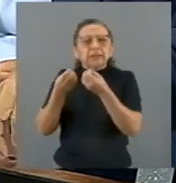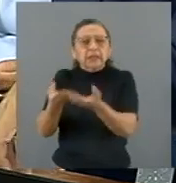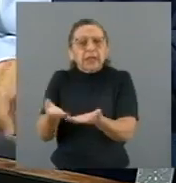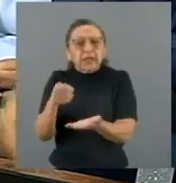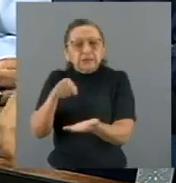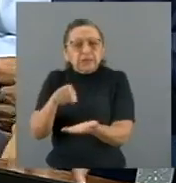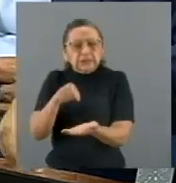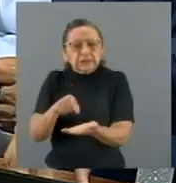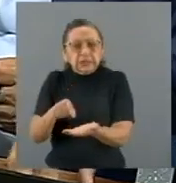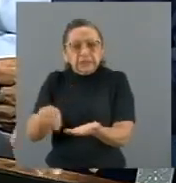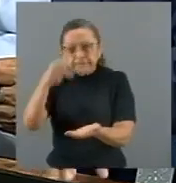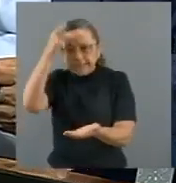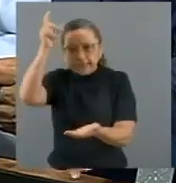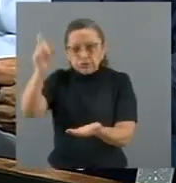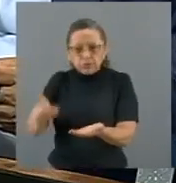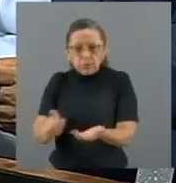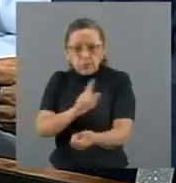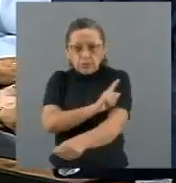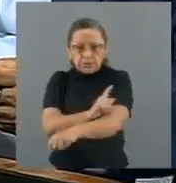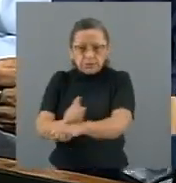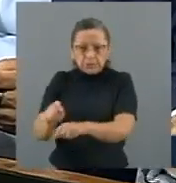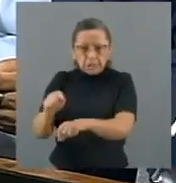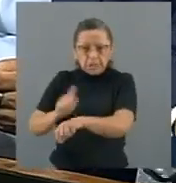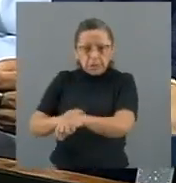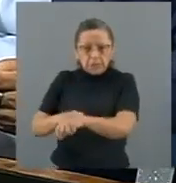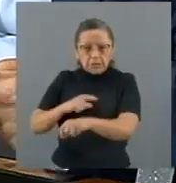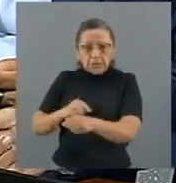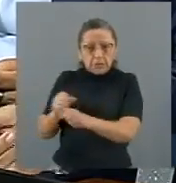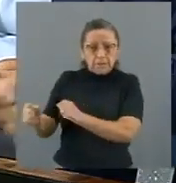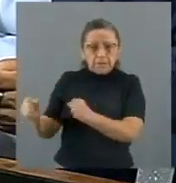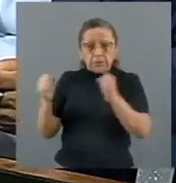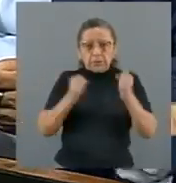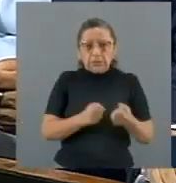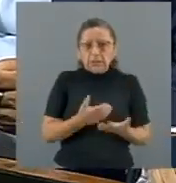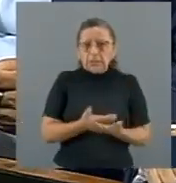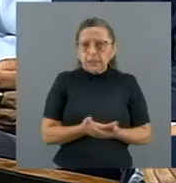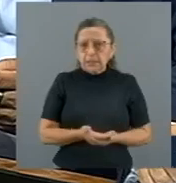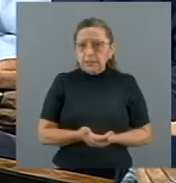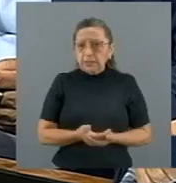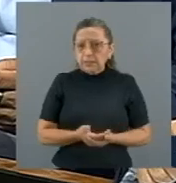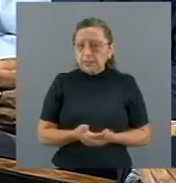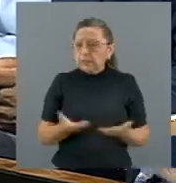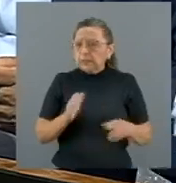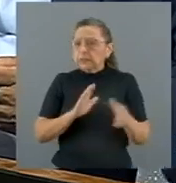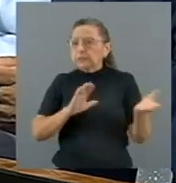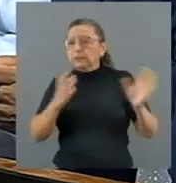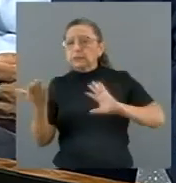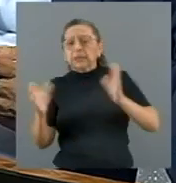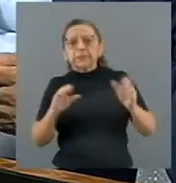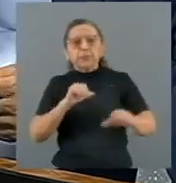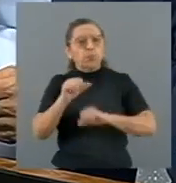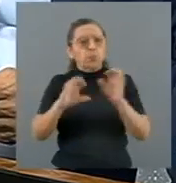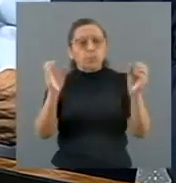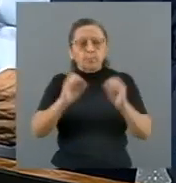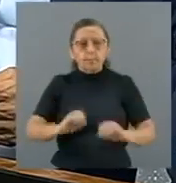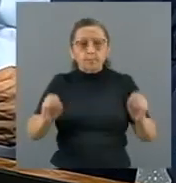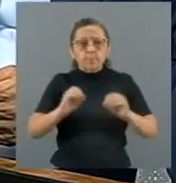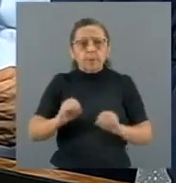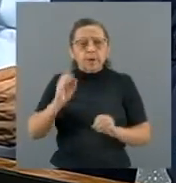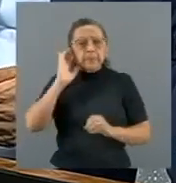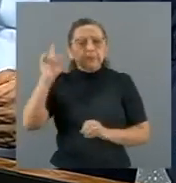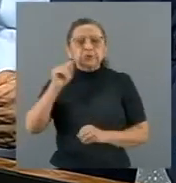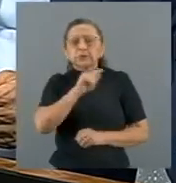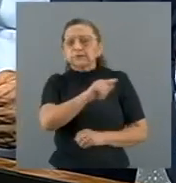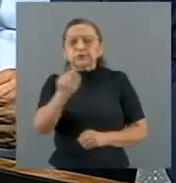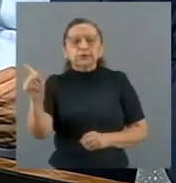aquele que no momento detém o poder e o pêndulo muda, pau que dá em Chico, dá em Francisco, imagine os senhores como se darão